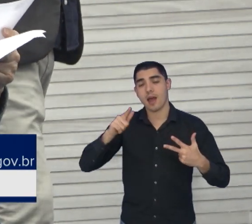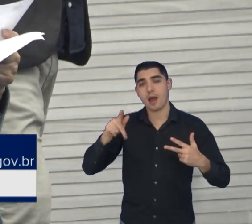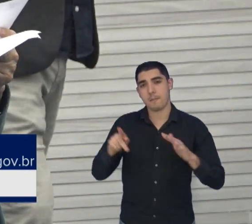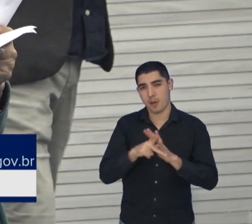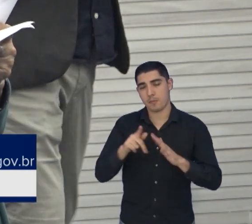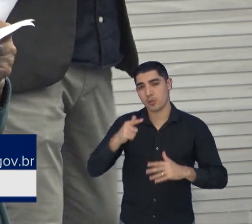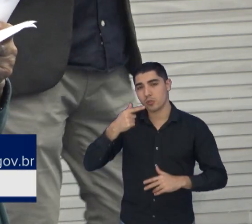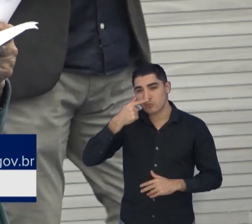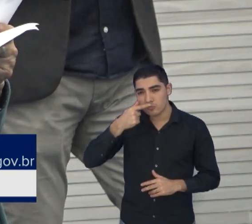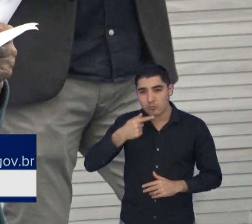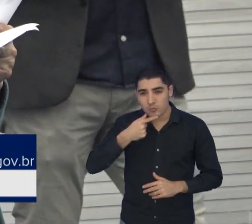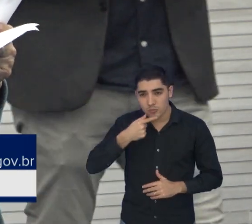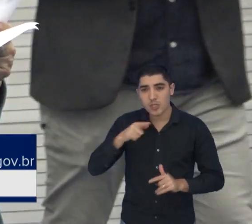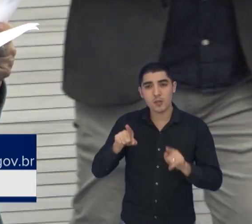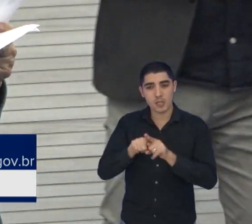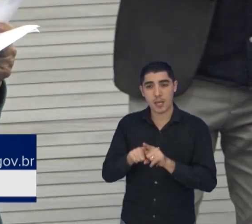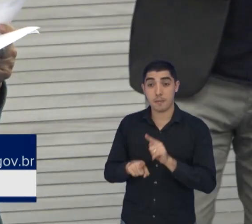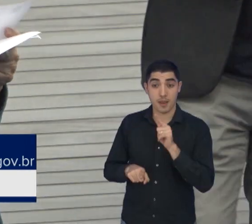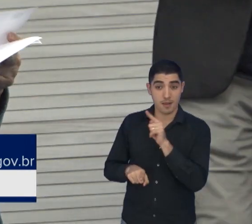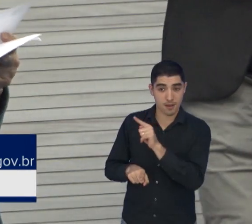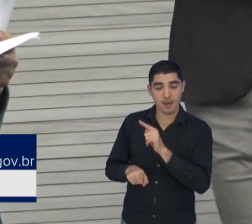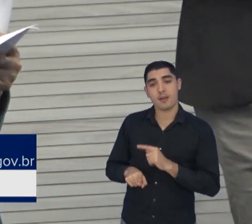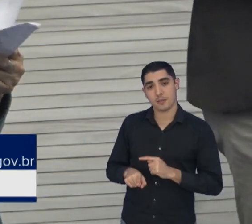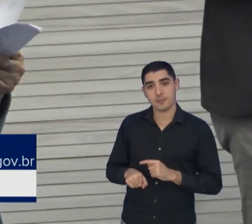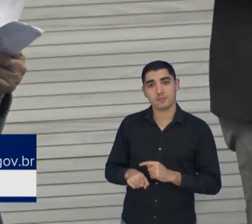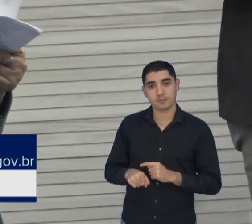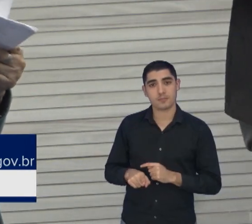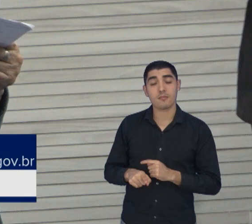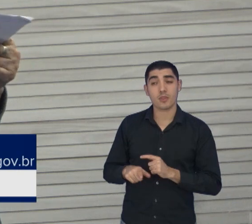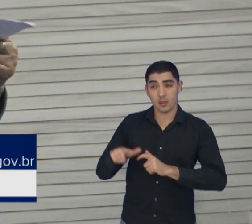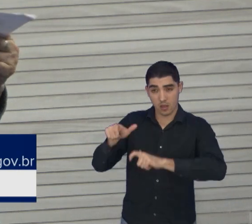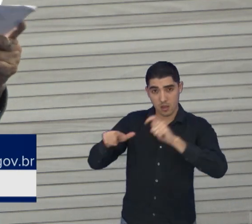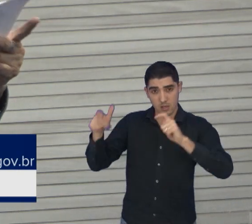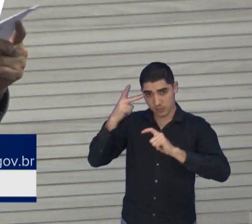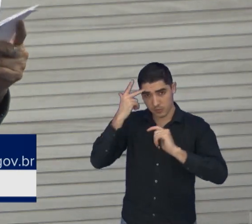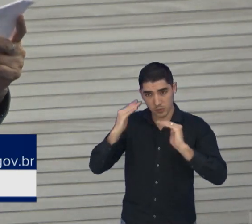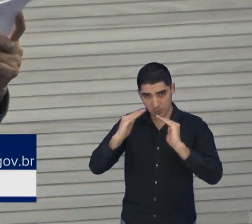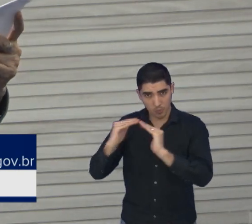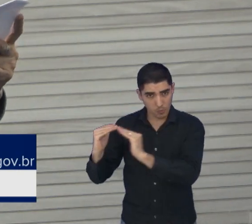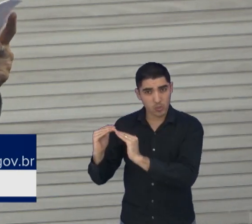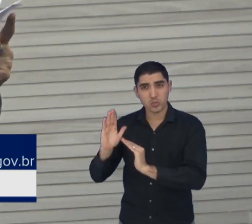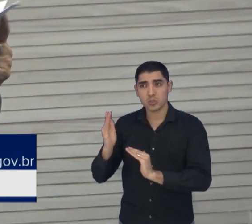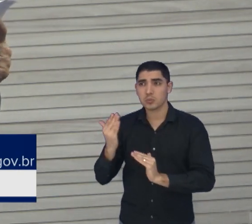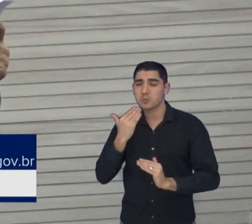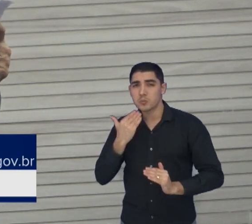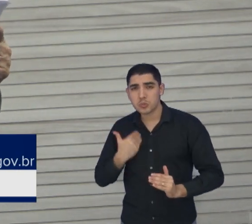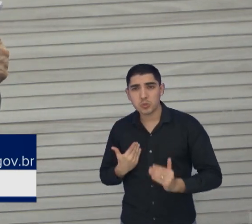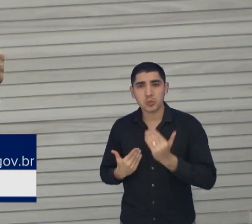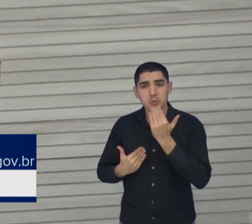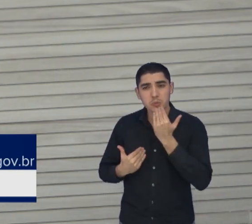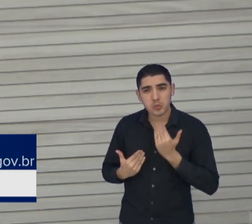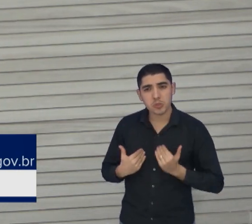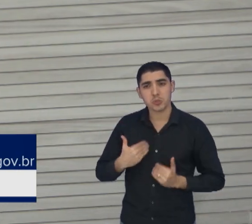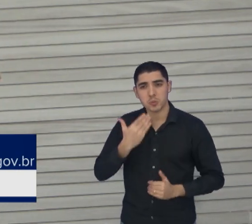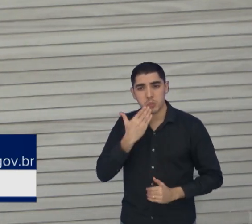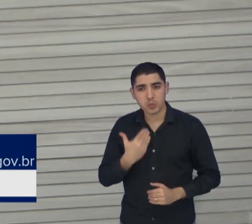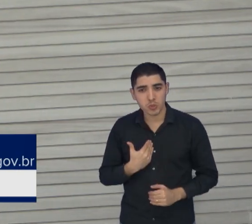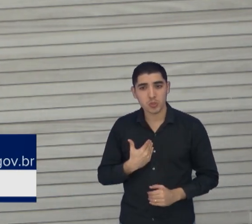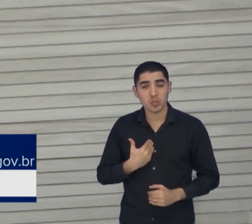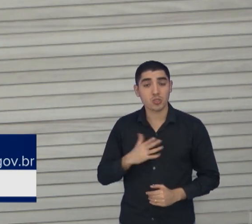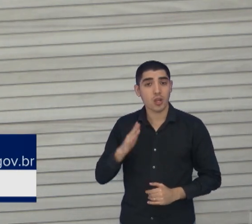no residencial Veredas do Campos. Já os moradores fizeram muitos e muitos pedidos através